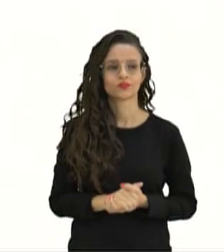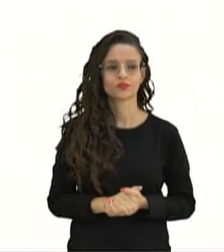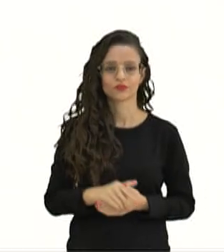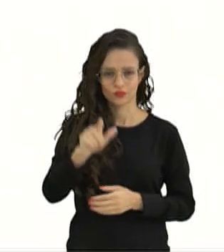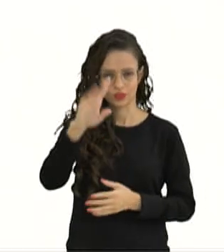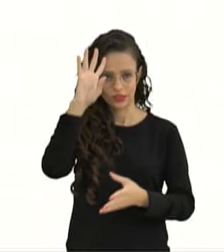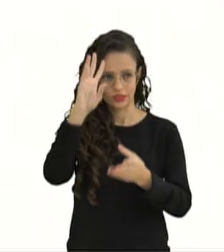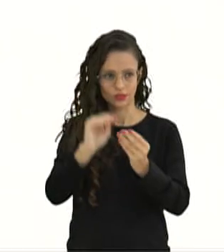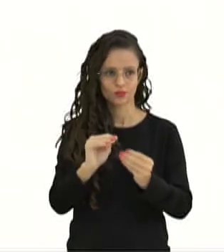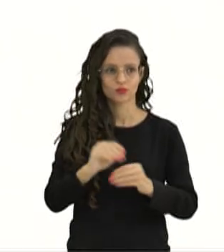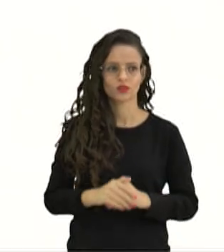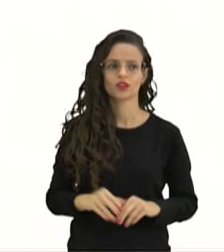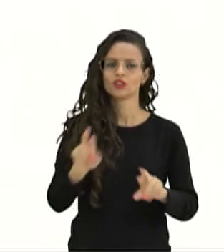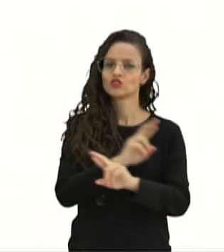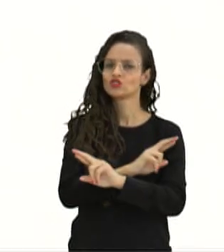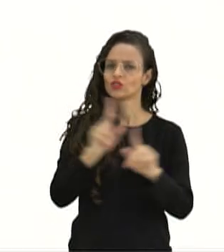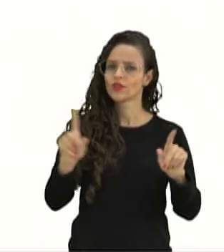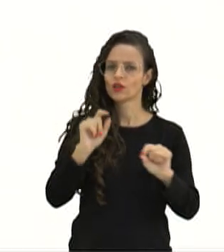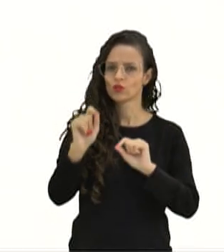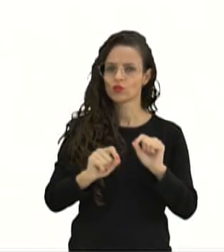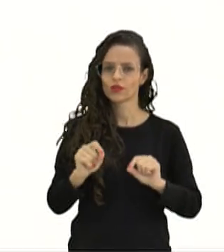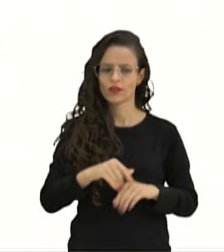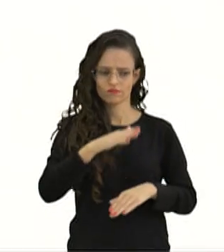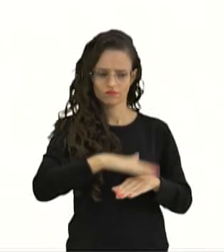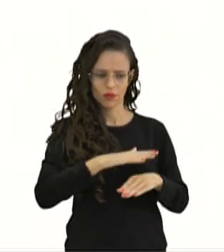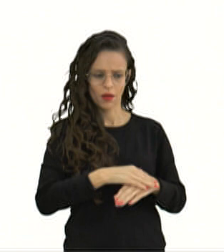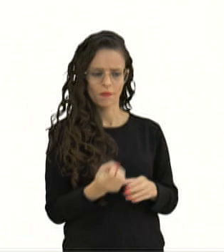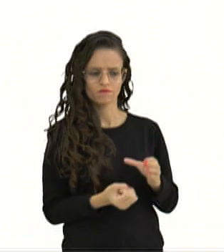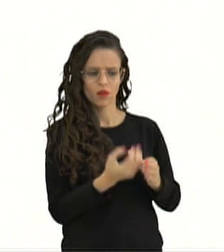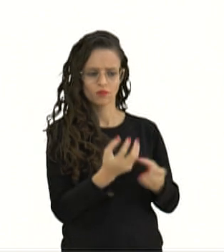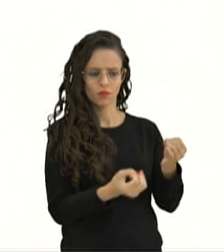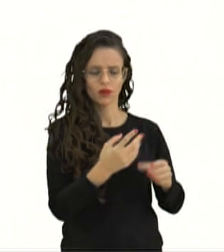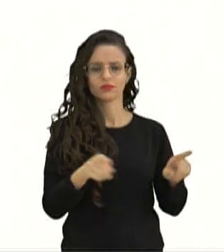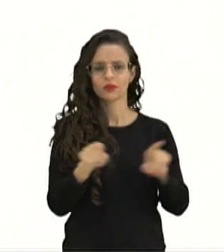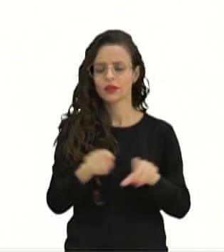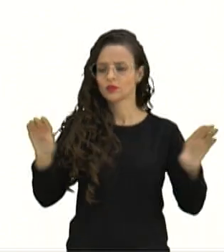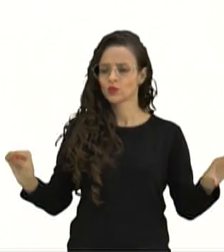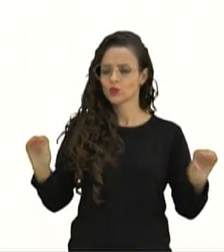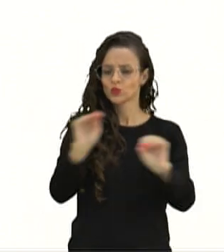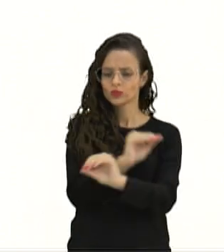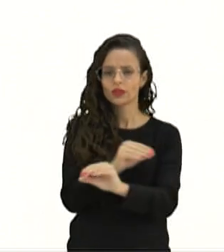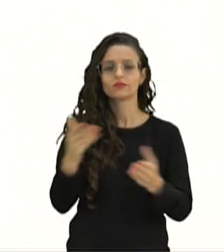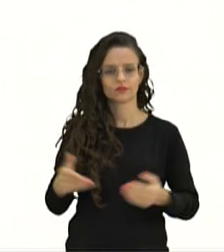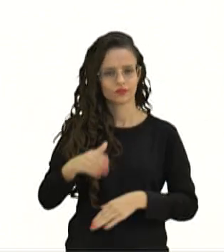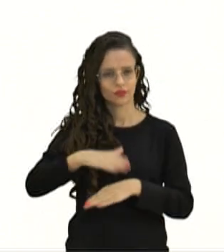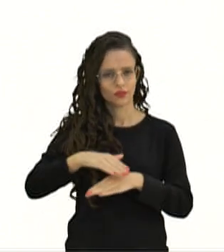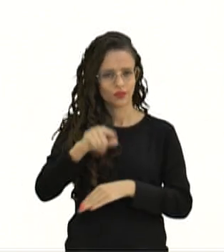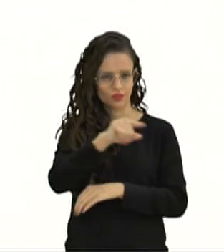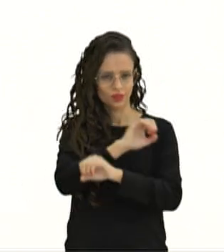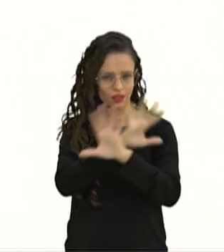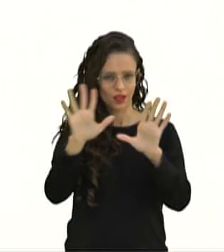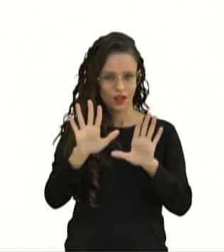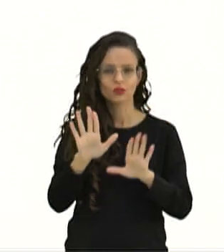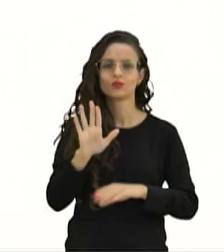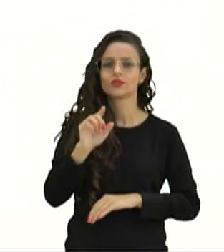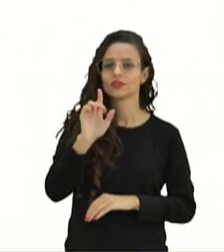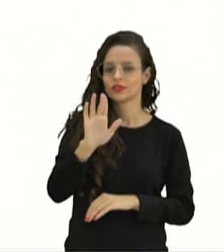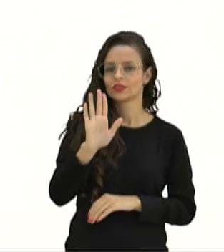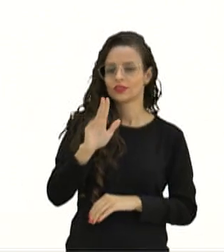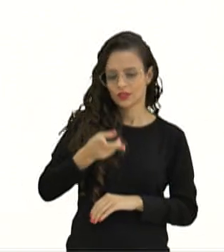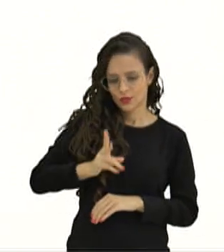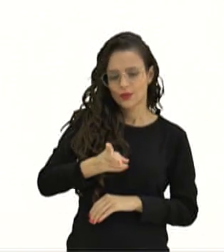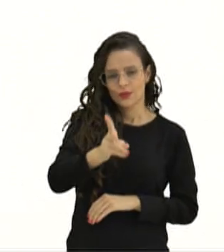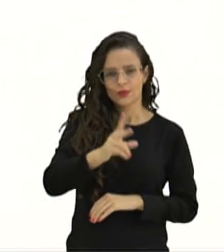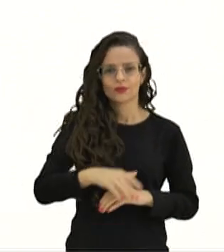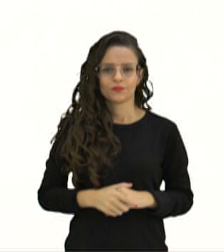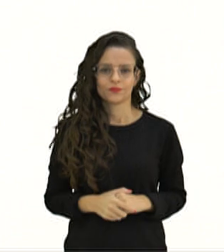se vocês entenderam. Qual que é a diferença entre autofecundação e fecundação cruzada? Vamos ver se ficou bem claro isso para vocês, para que a gente possa